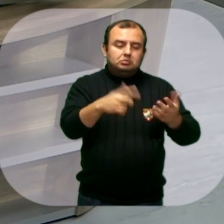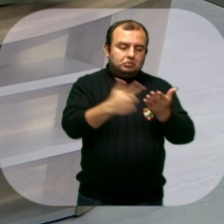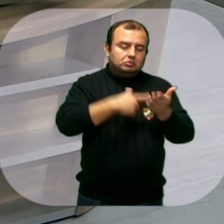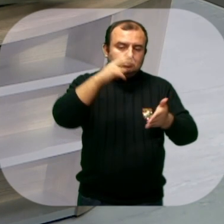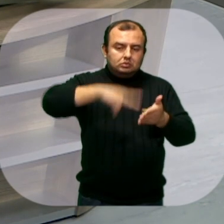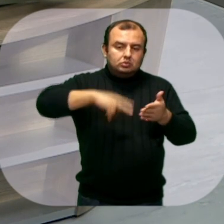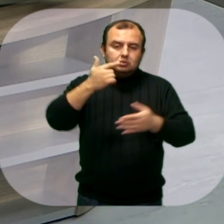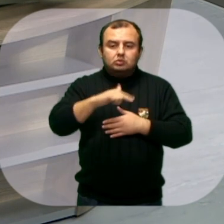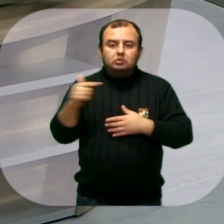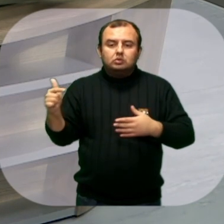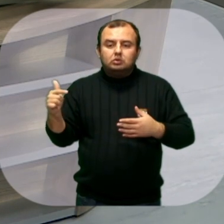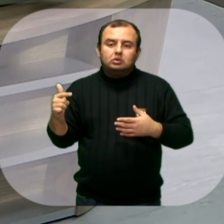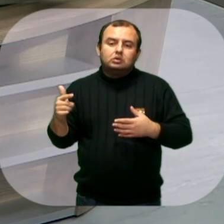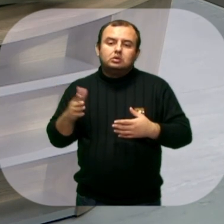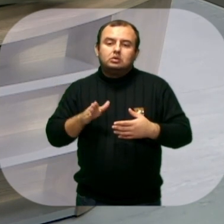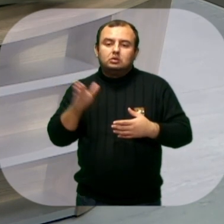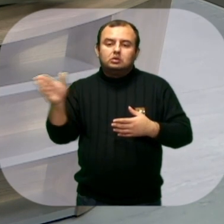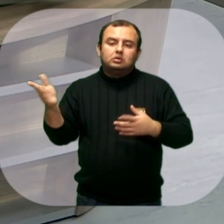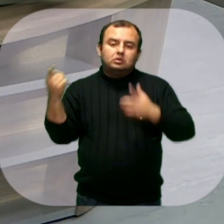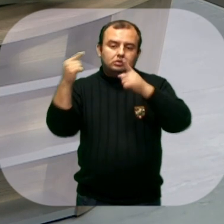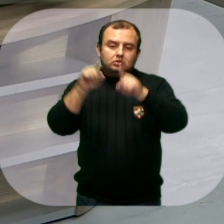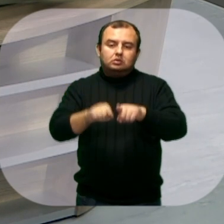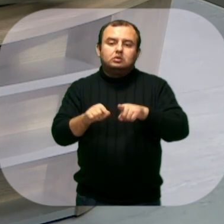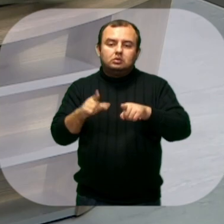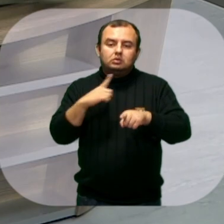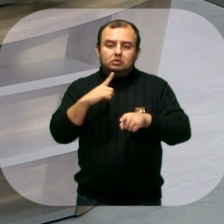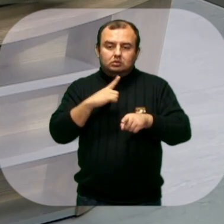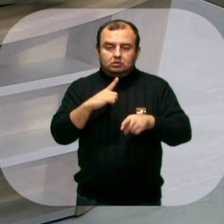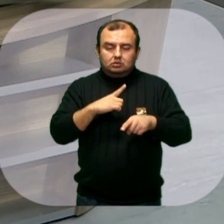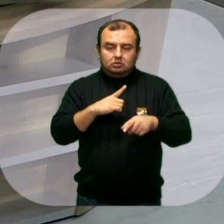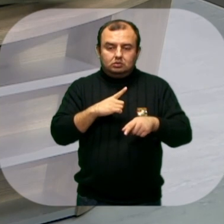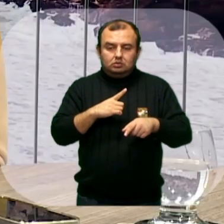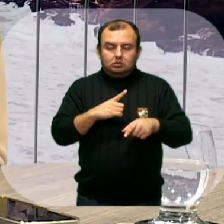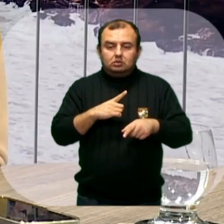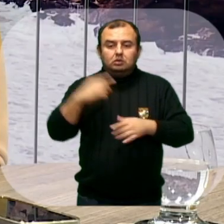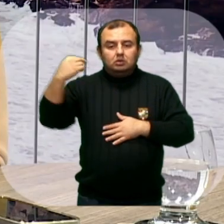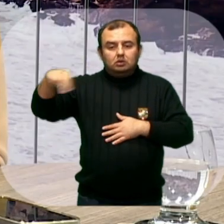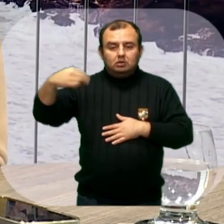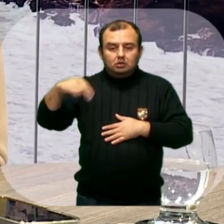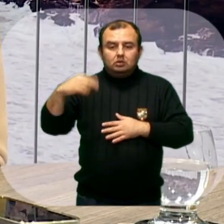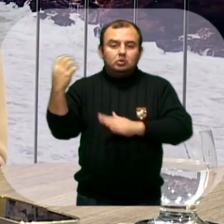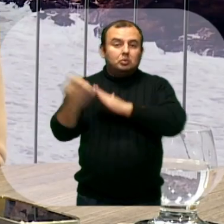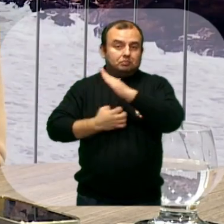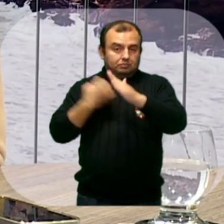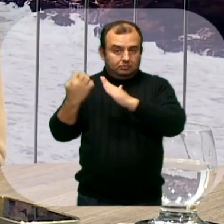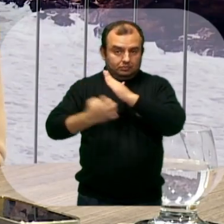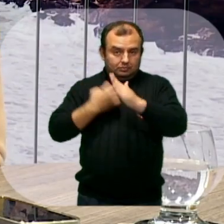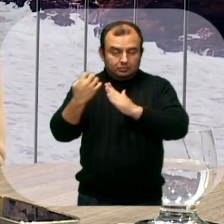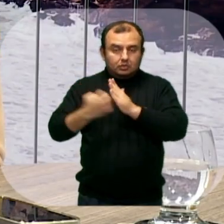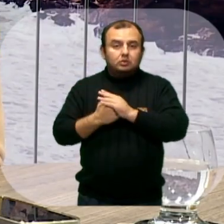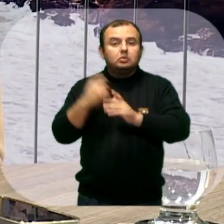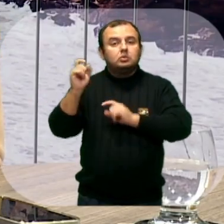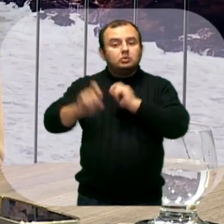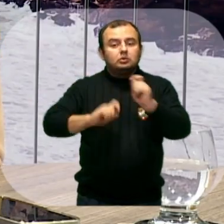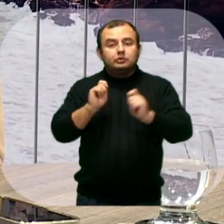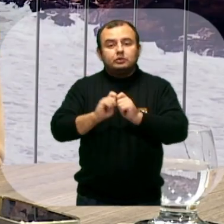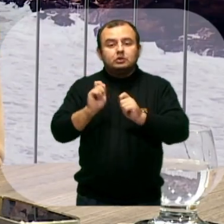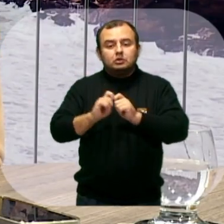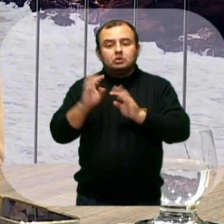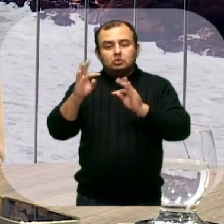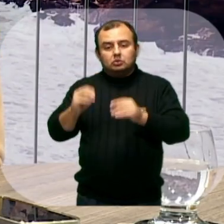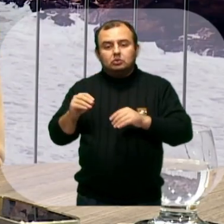livro. Aí a gente foi atrás de parceria de novo, achei em Navegantes uma empresa que fazia toda